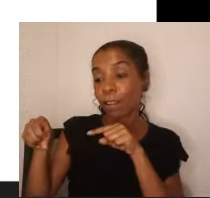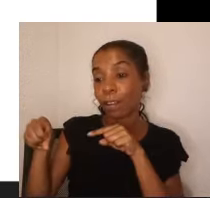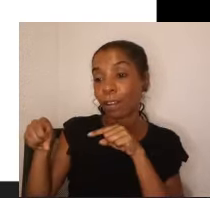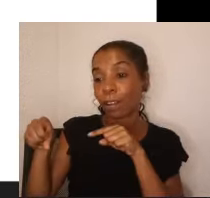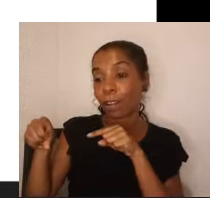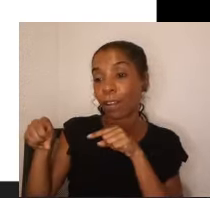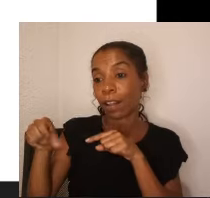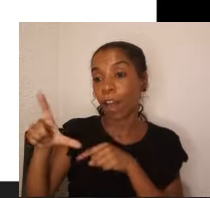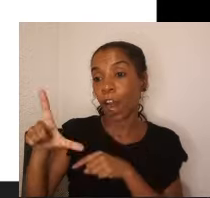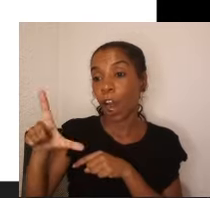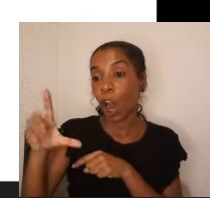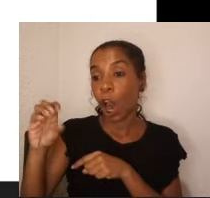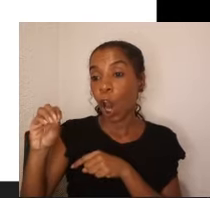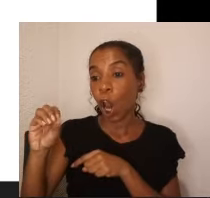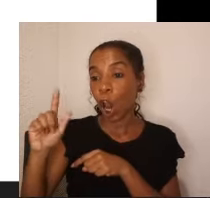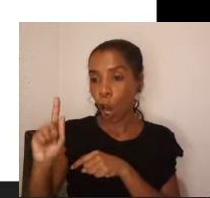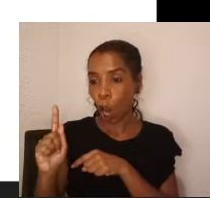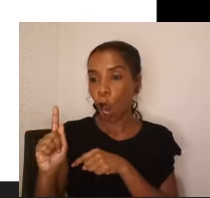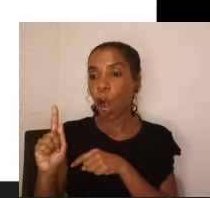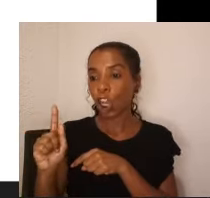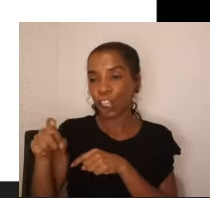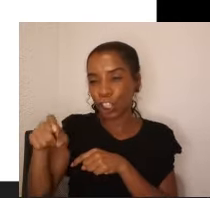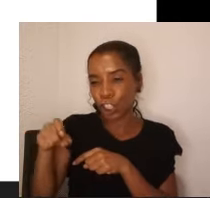na base 3.